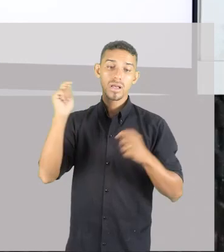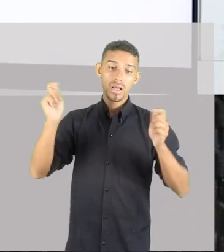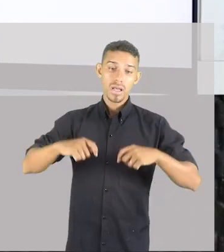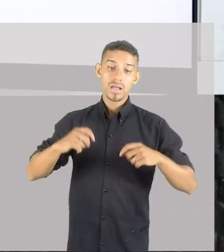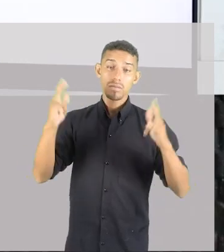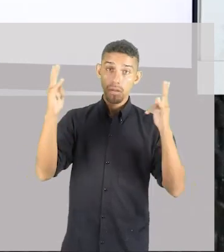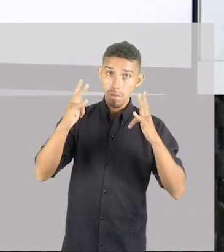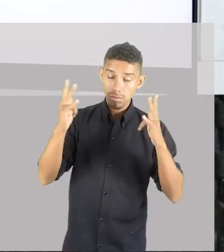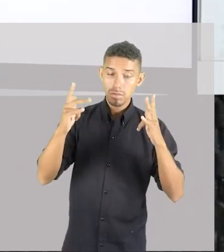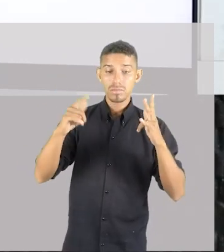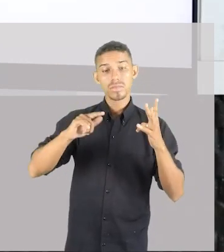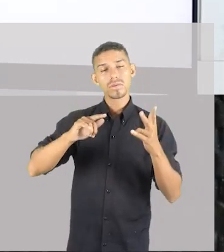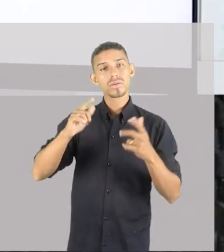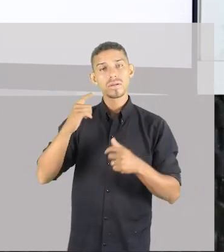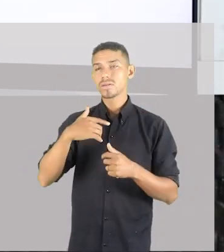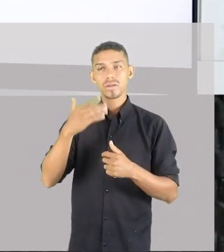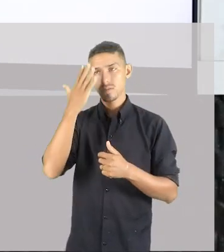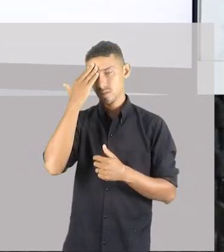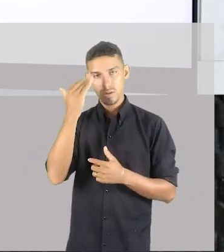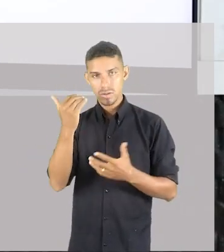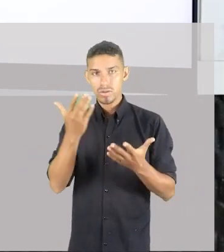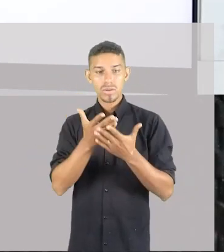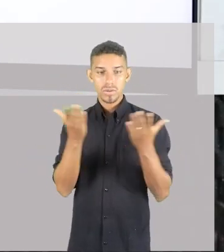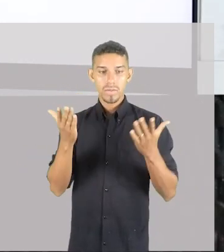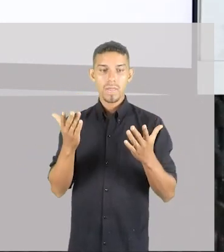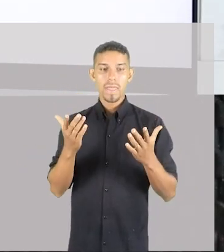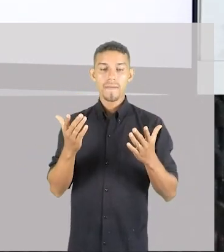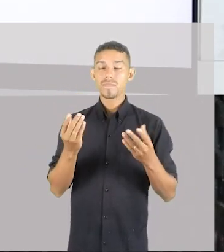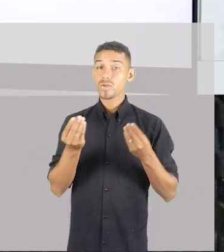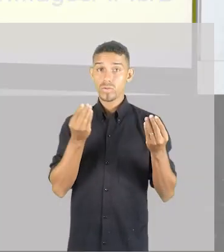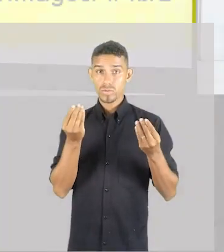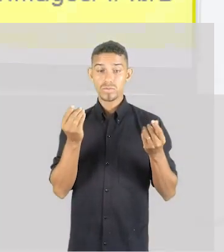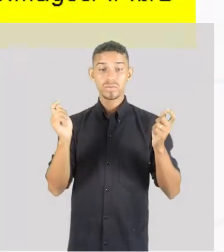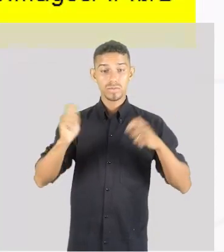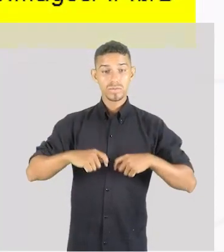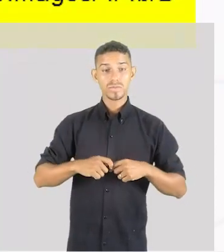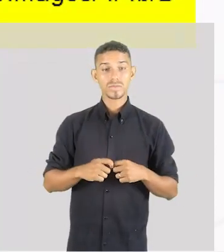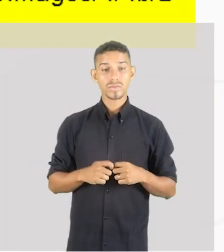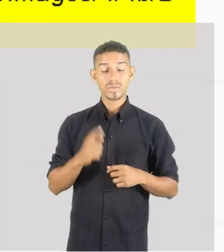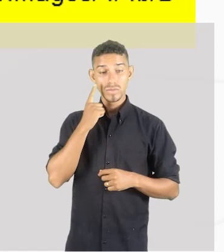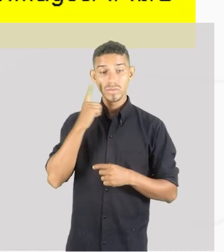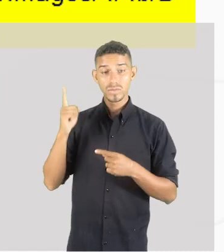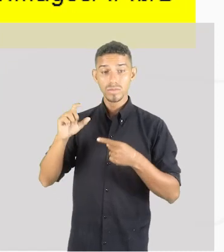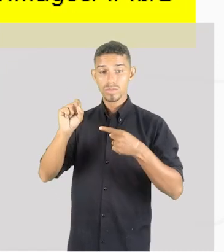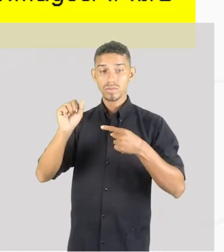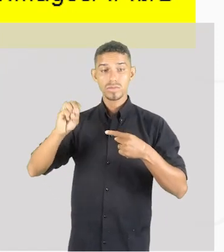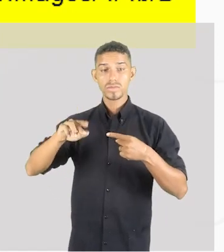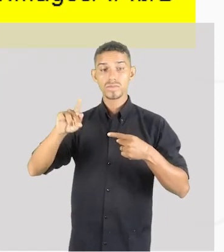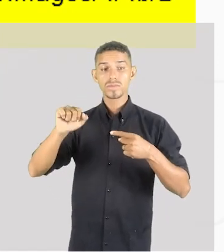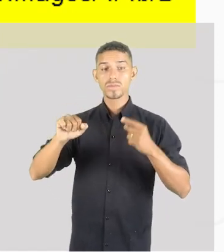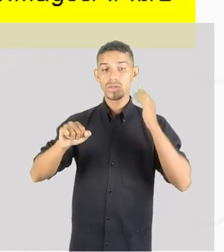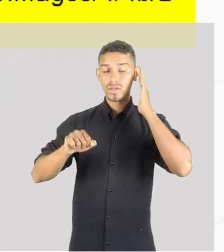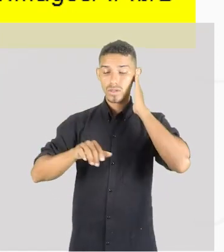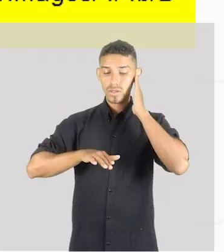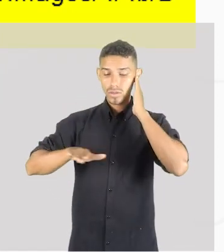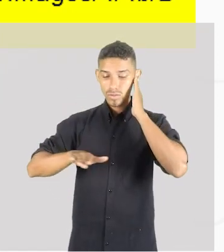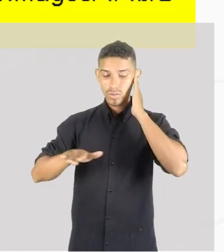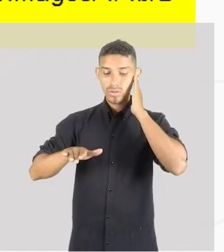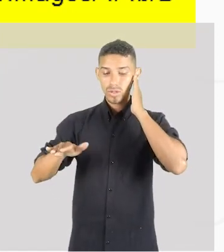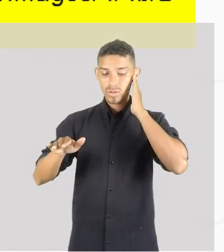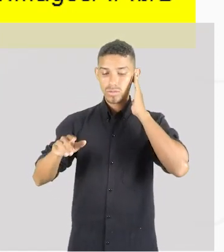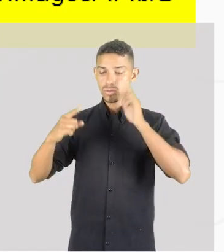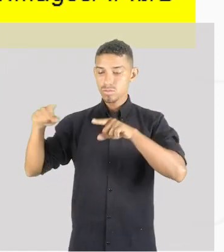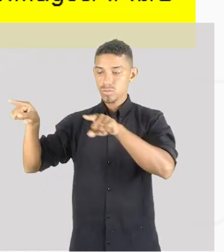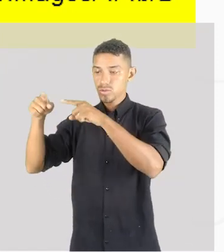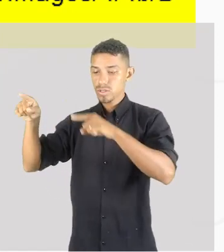é um é eu eu sou fascinado por isso não tem como dizer que não os samples são usos de trechos de outras canções